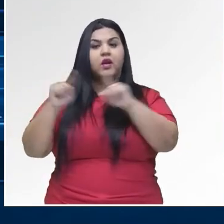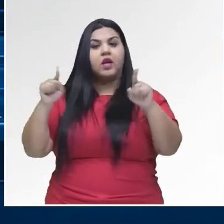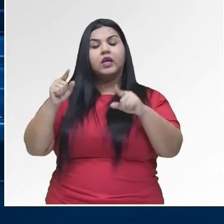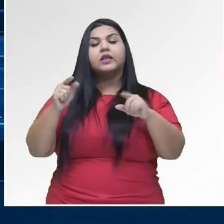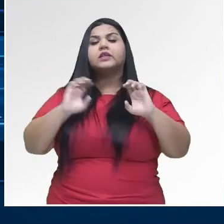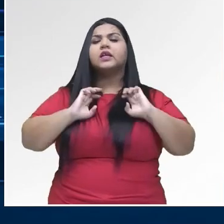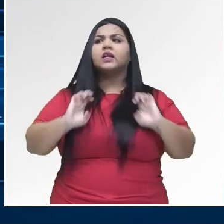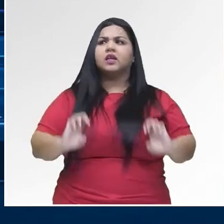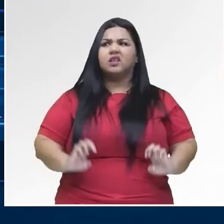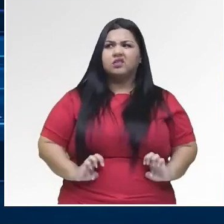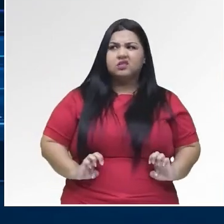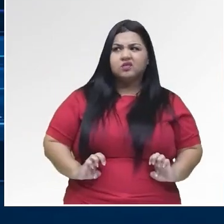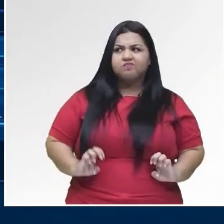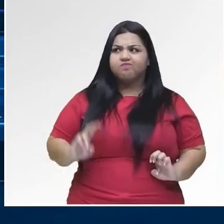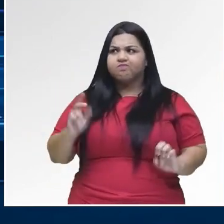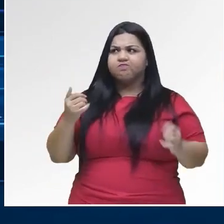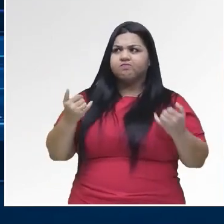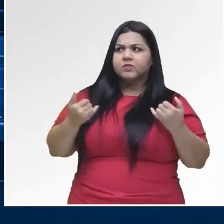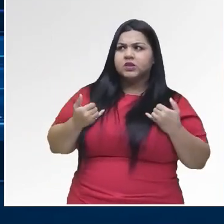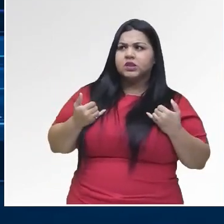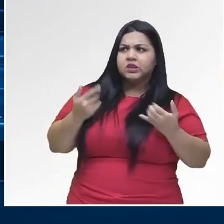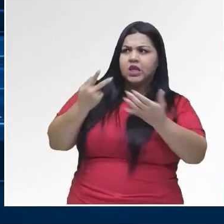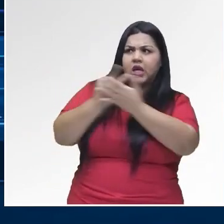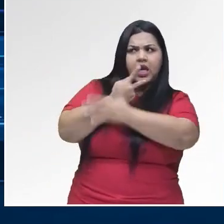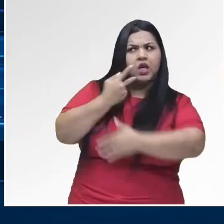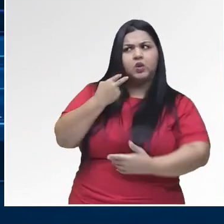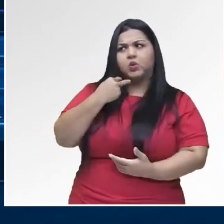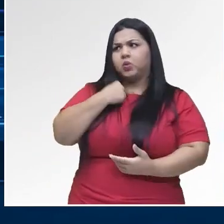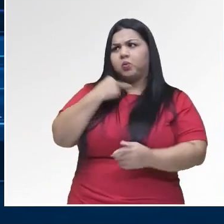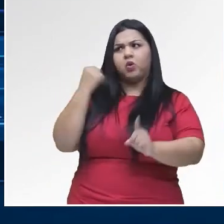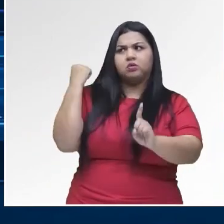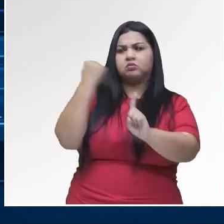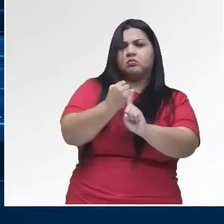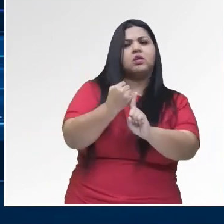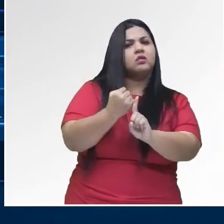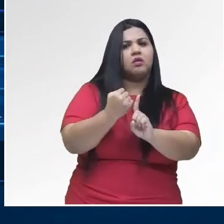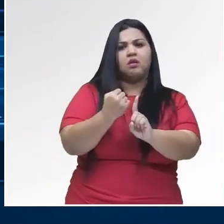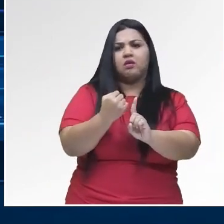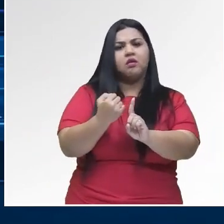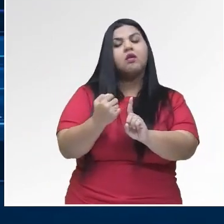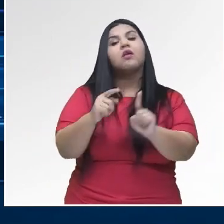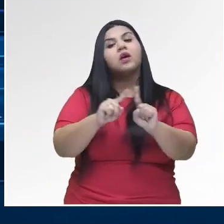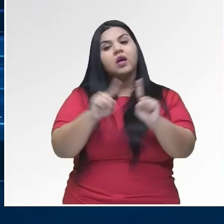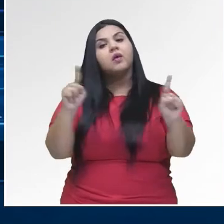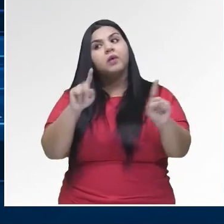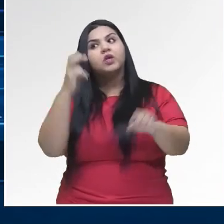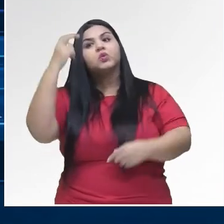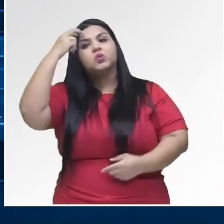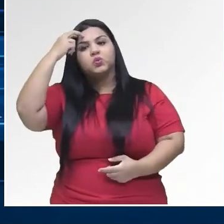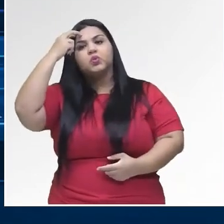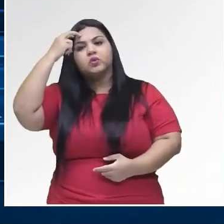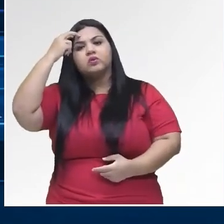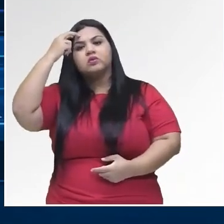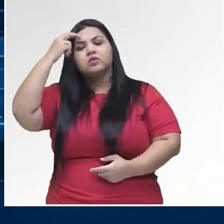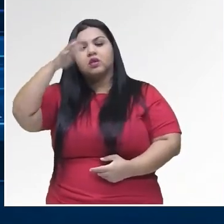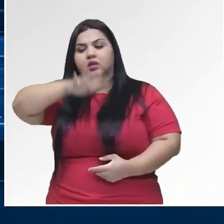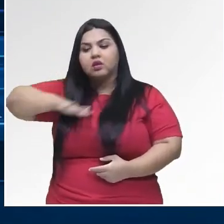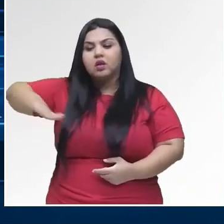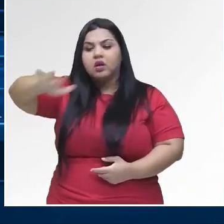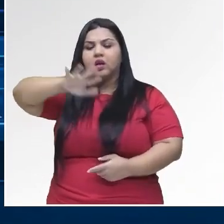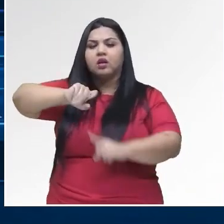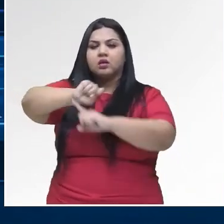vai dizer, está errado, porque não pode matar em hipótese alguma. Mas culturalmente, aquela